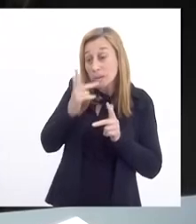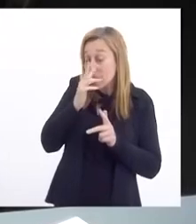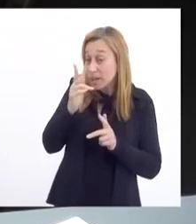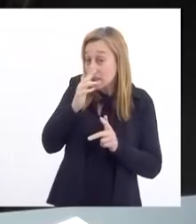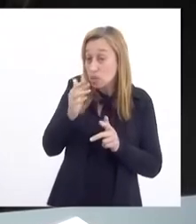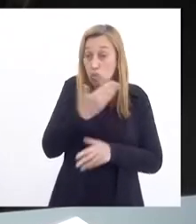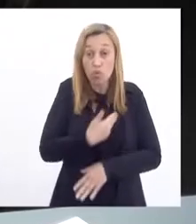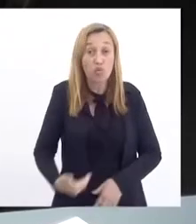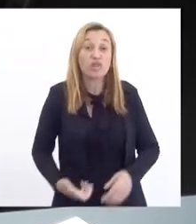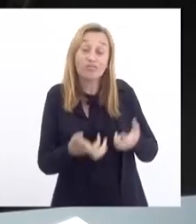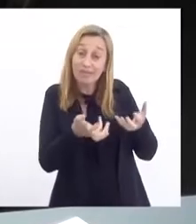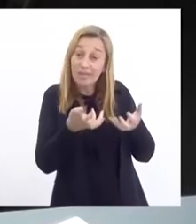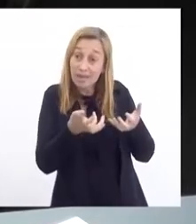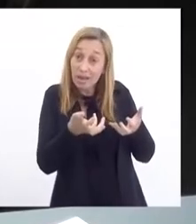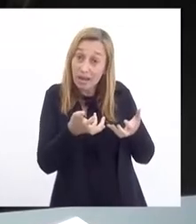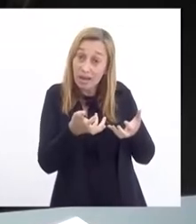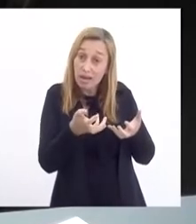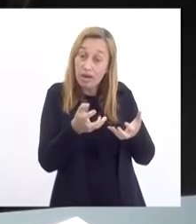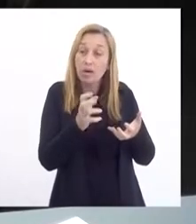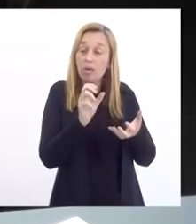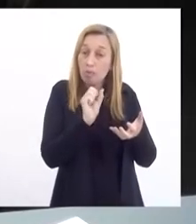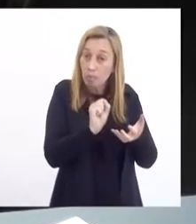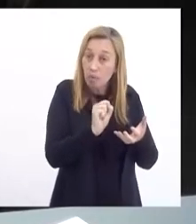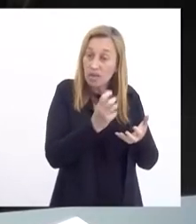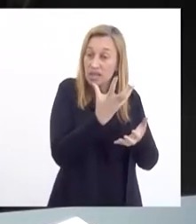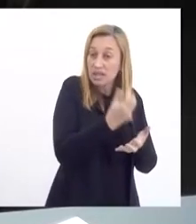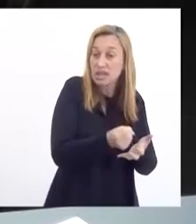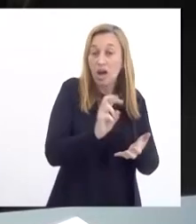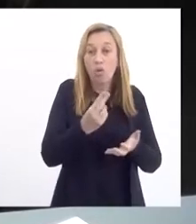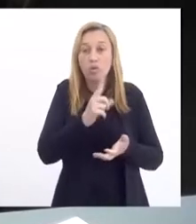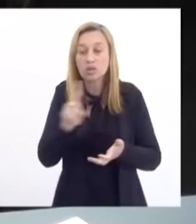quiser, né, se quiser não implanta. Aqui